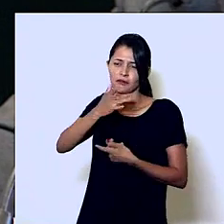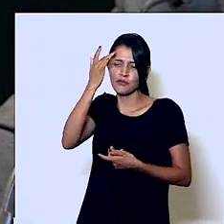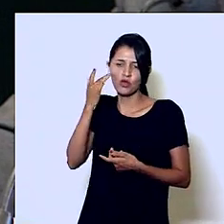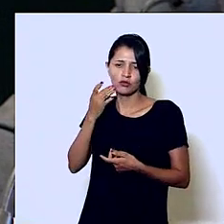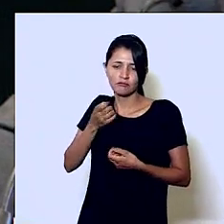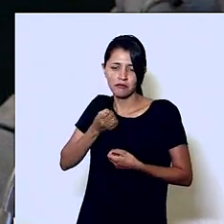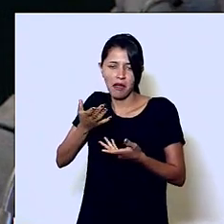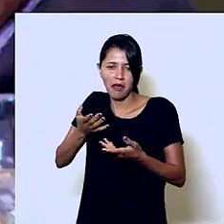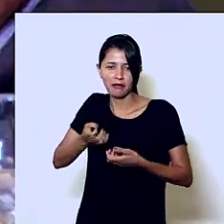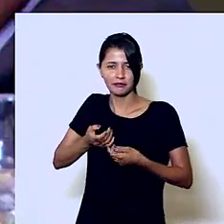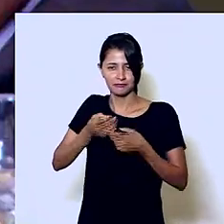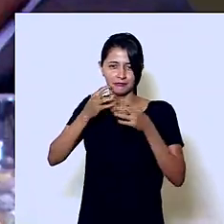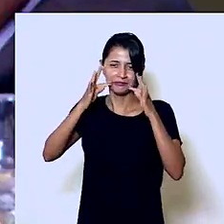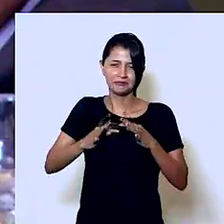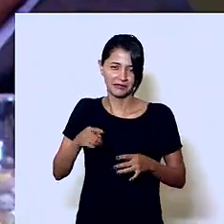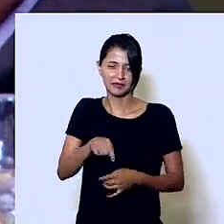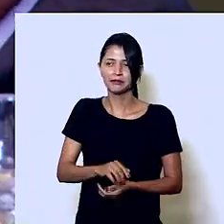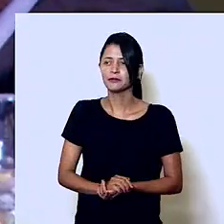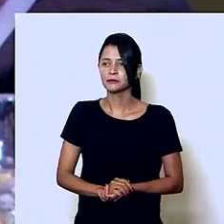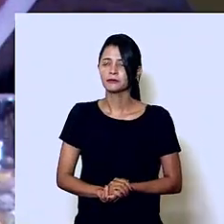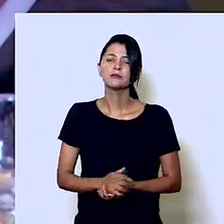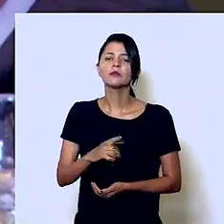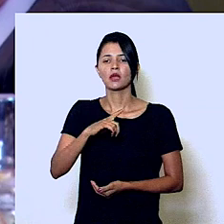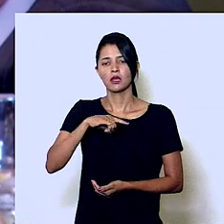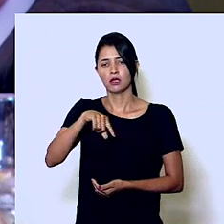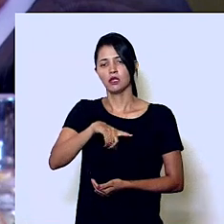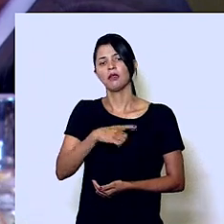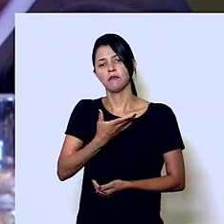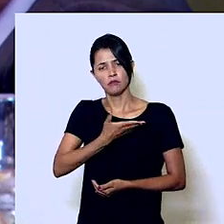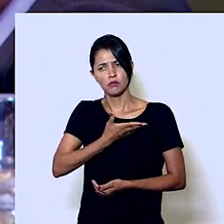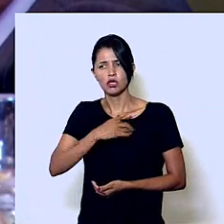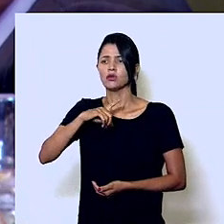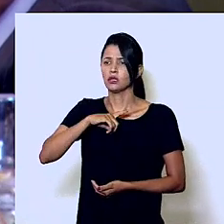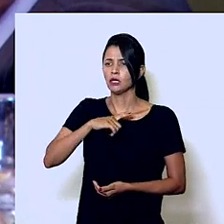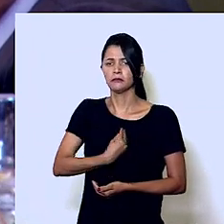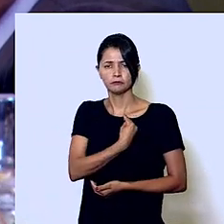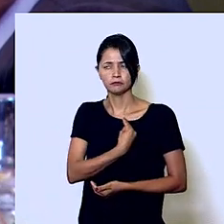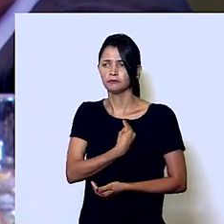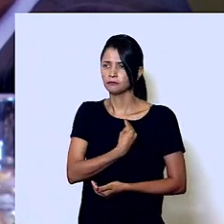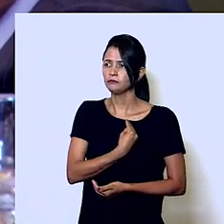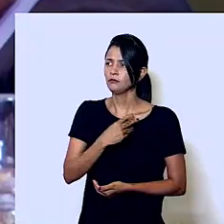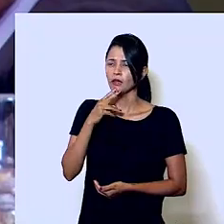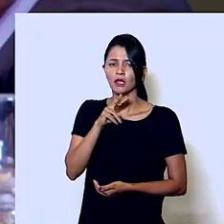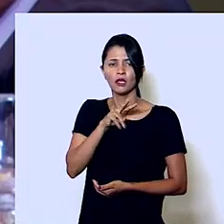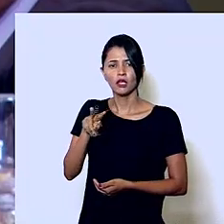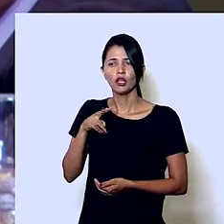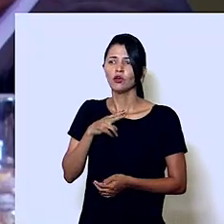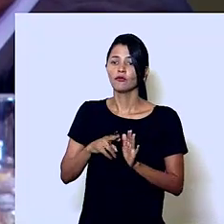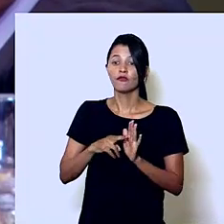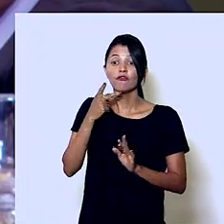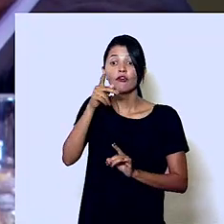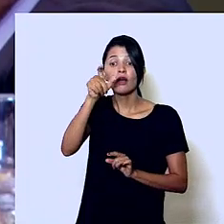relatados. Aqui tem tantos amigos dele presentes, eu faço aqui uma referência ao nosso querido